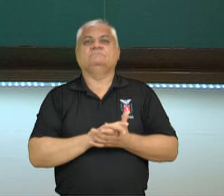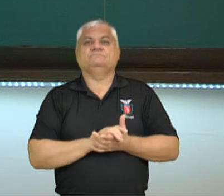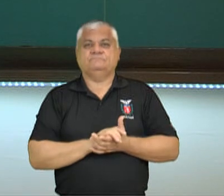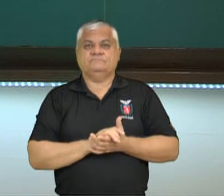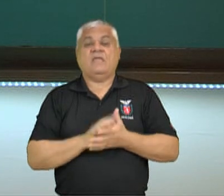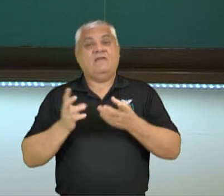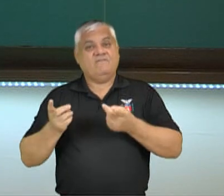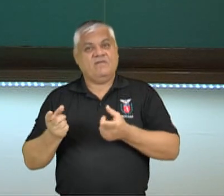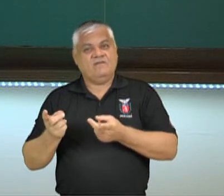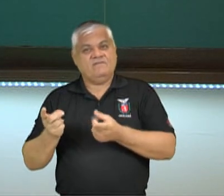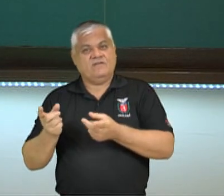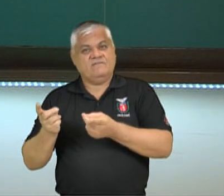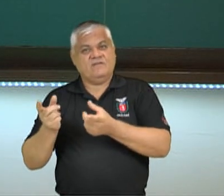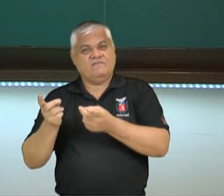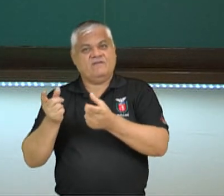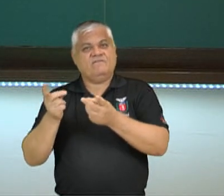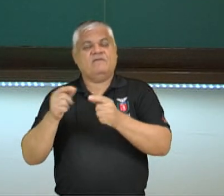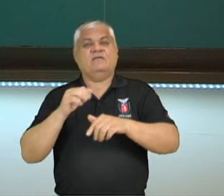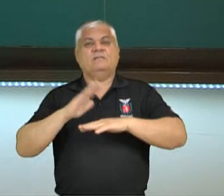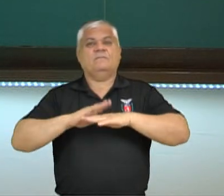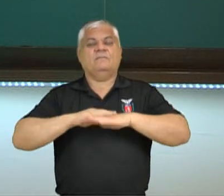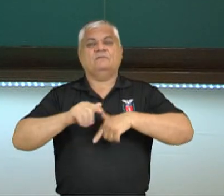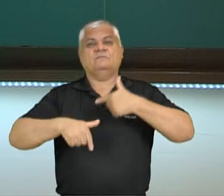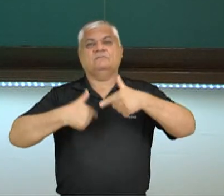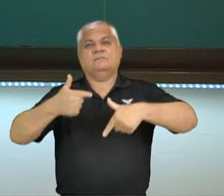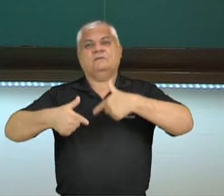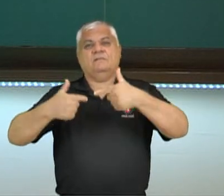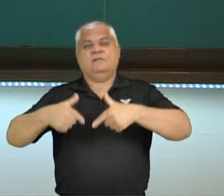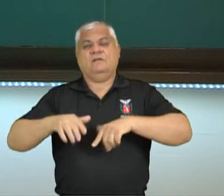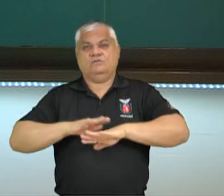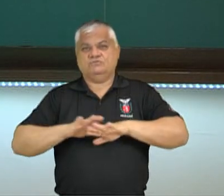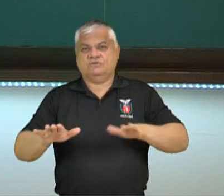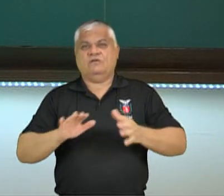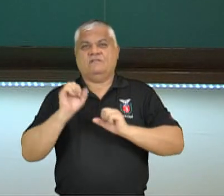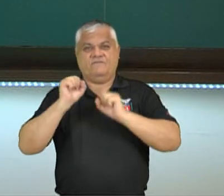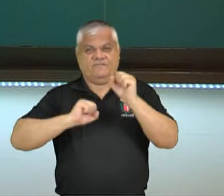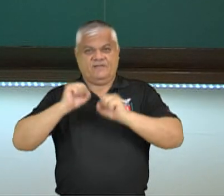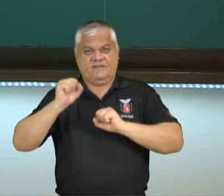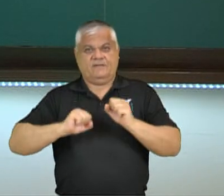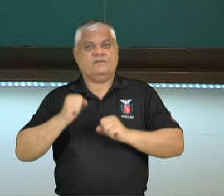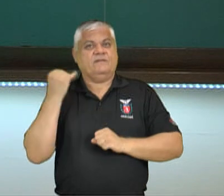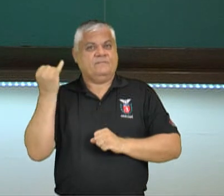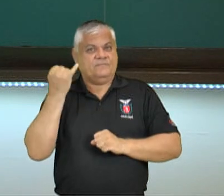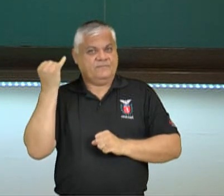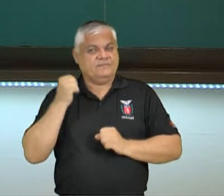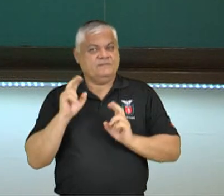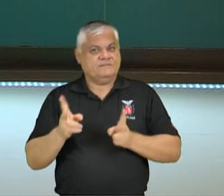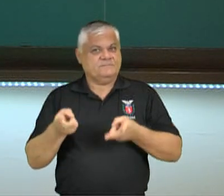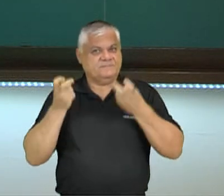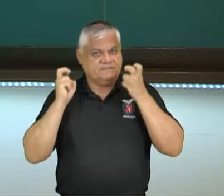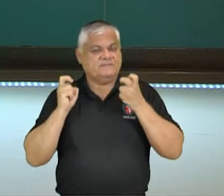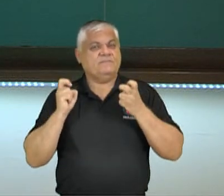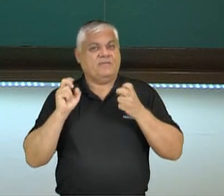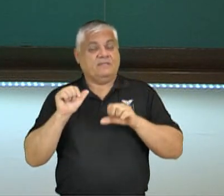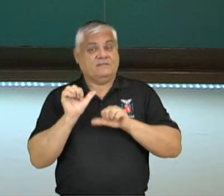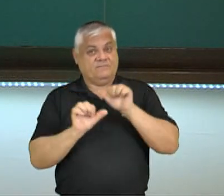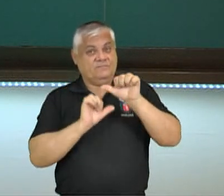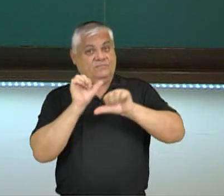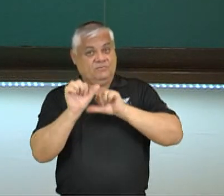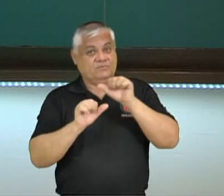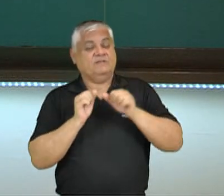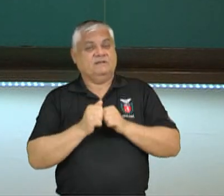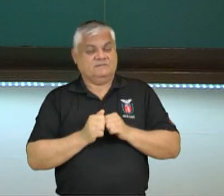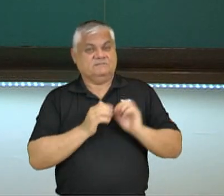vende, portanto, a sua força de trabalho no sistema fabril. Importante a gente perceber aí essas alterações